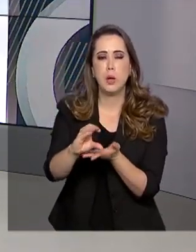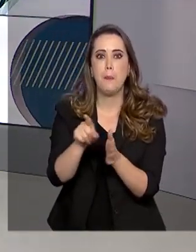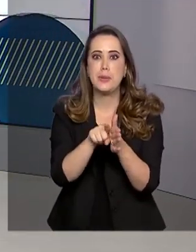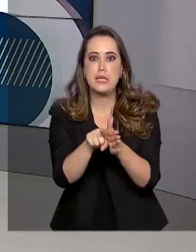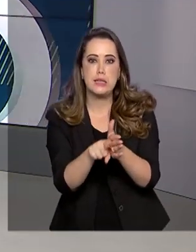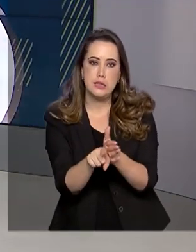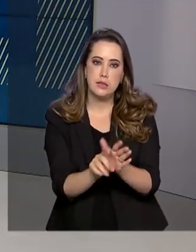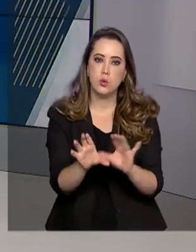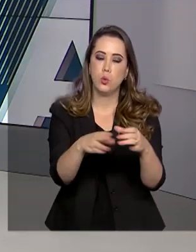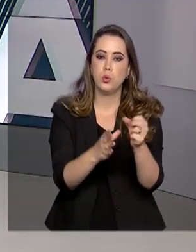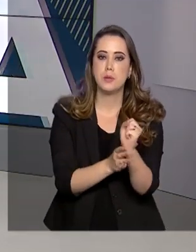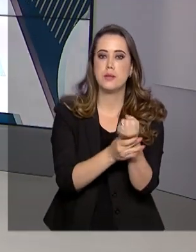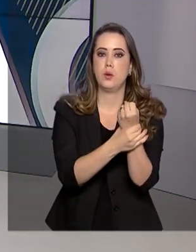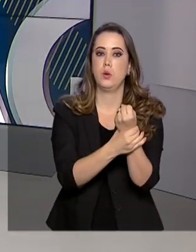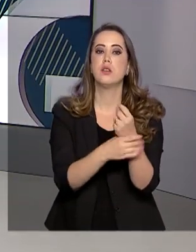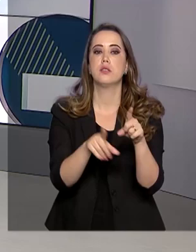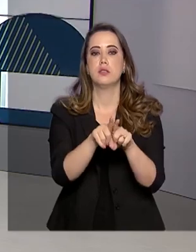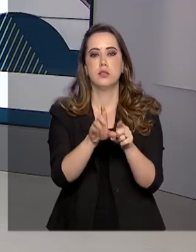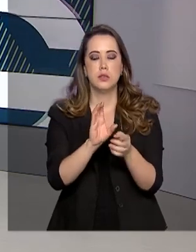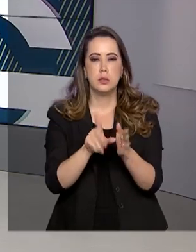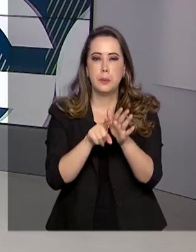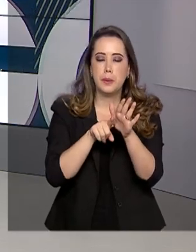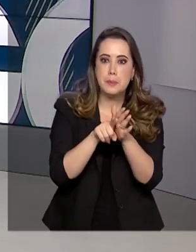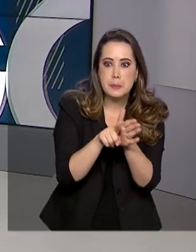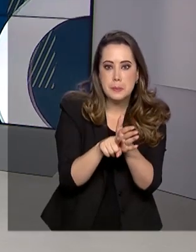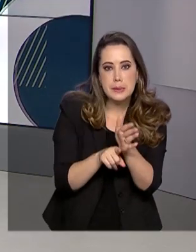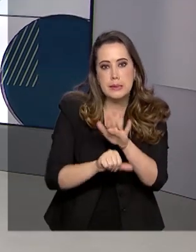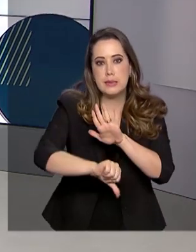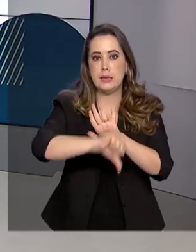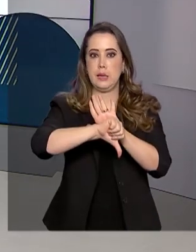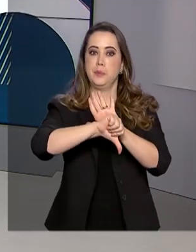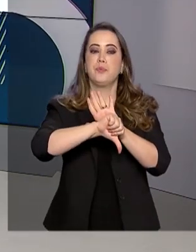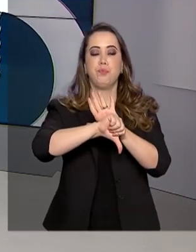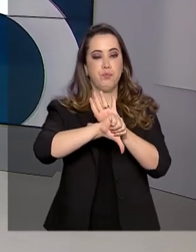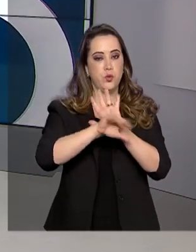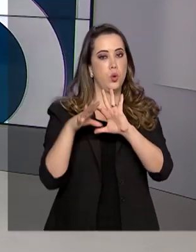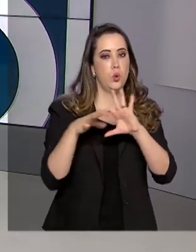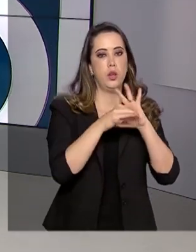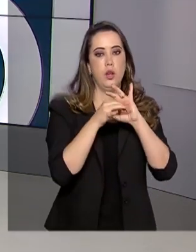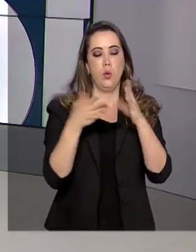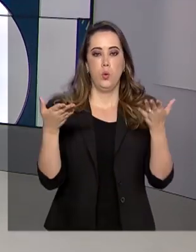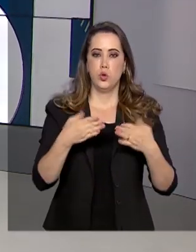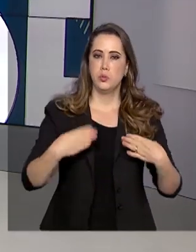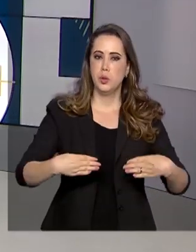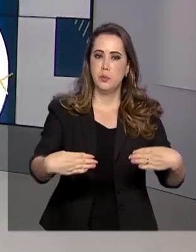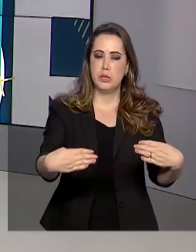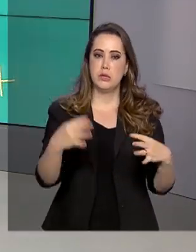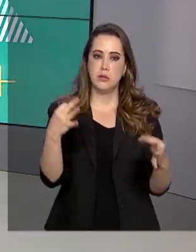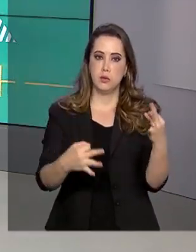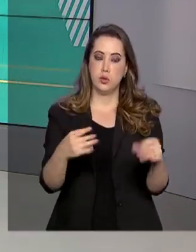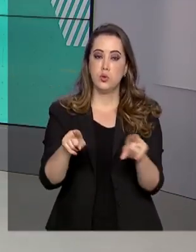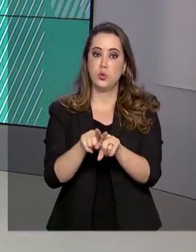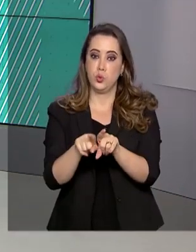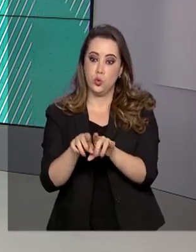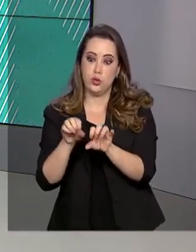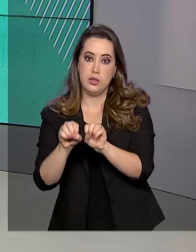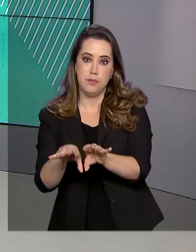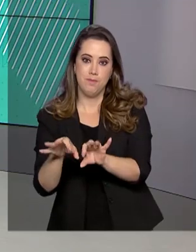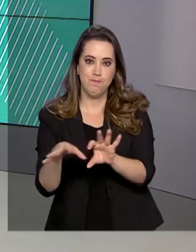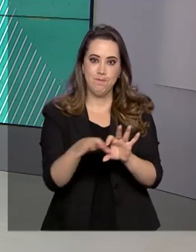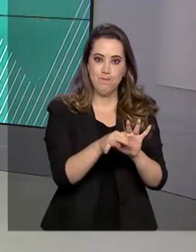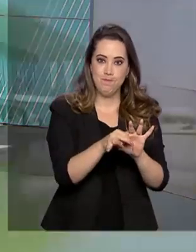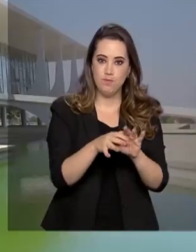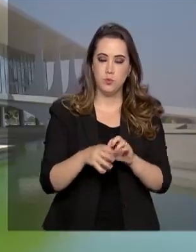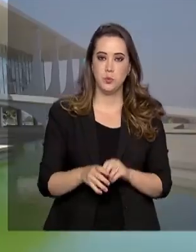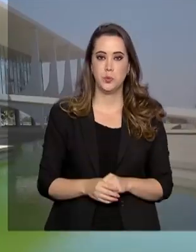áreas de segurança pública e investigação criminal. A parceria foi fechada hoje pelos Ministérios da Justiça e Educação.